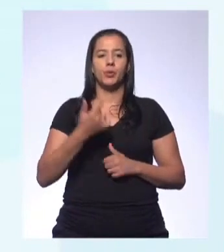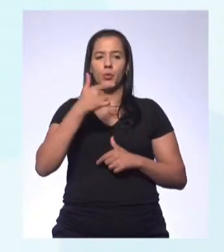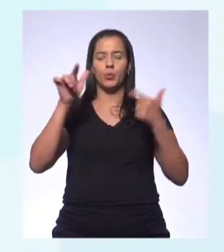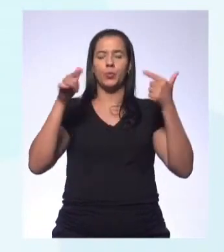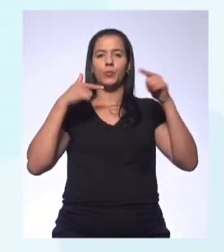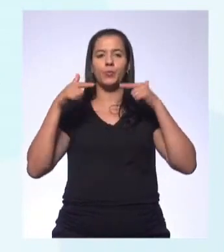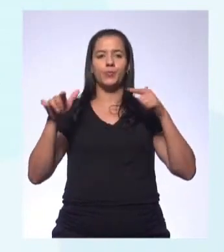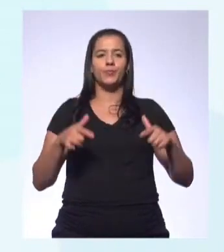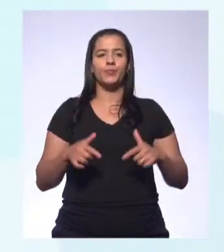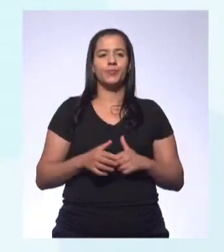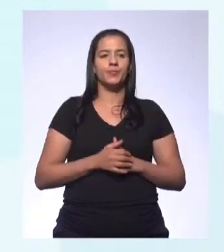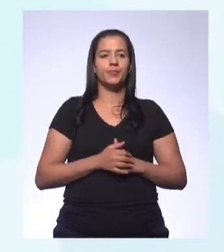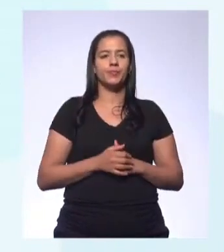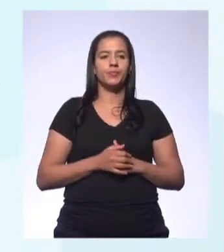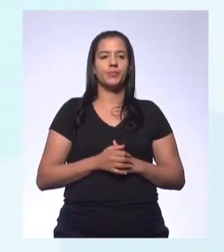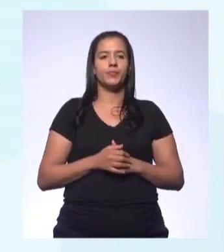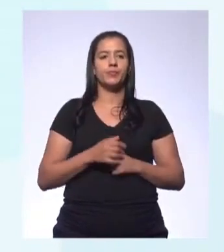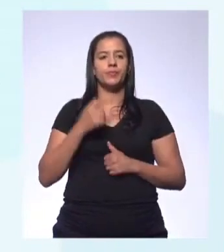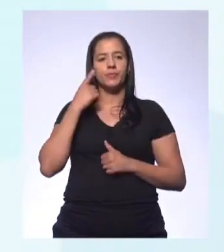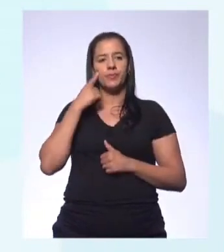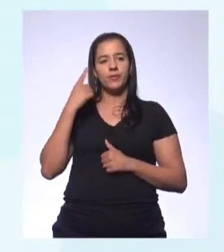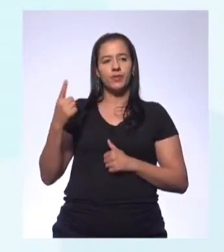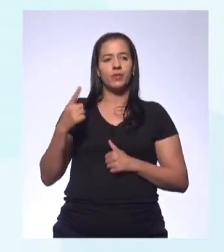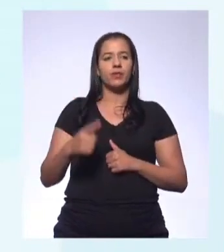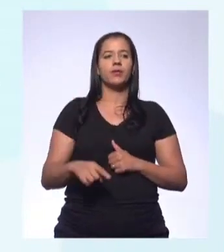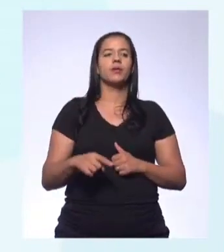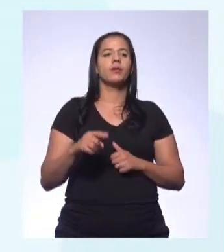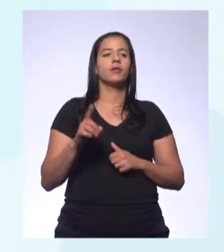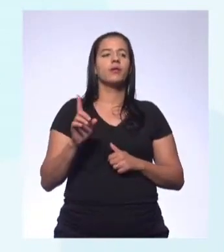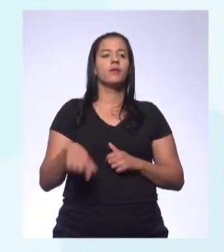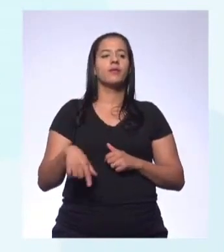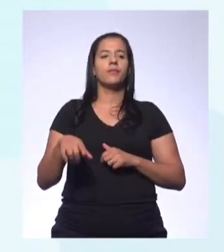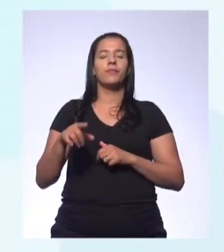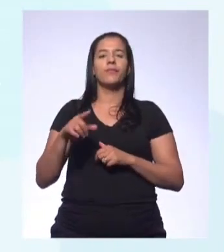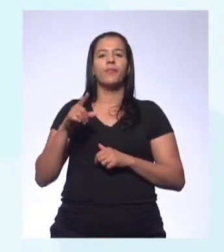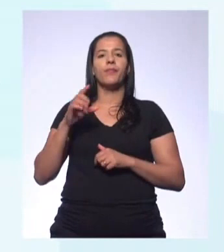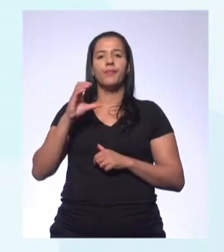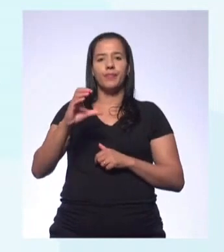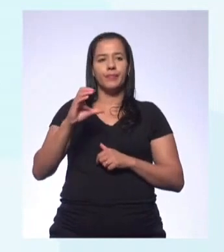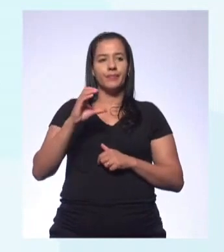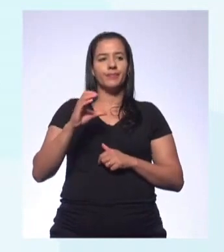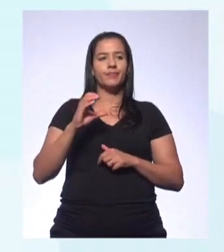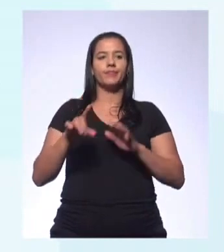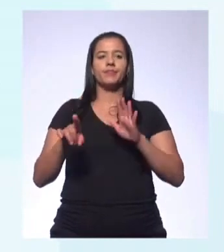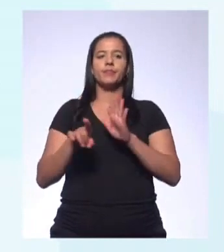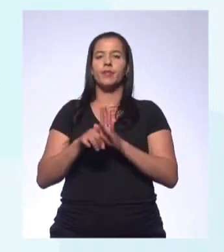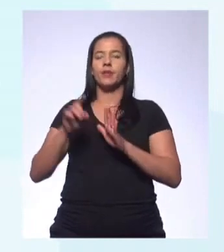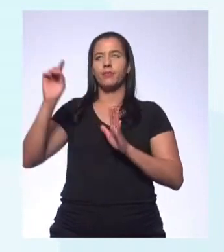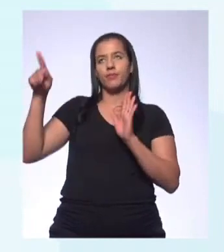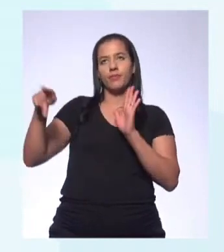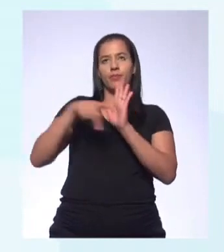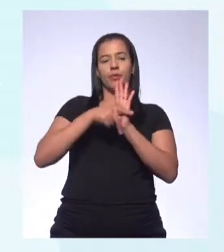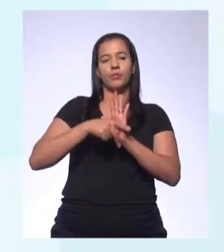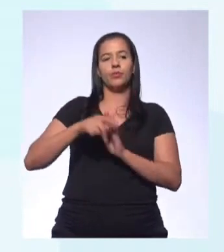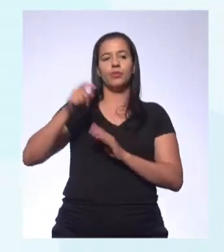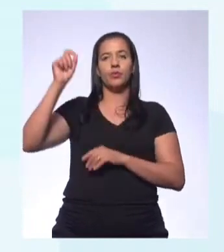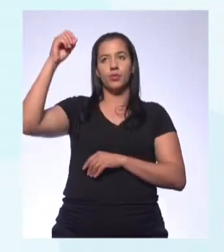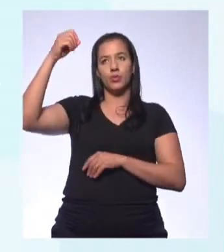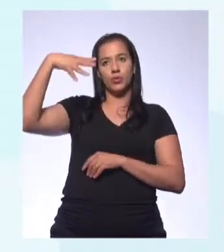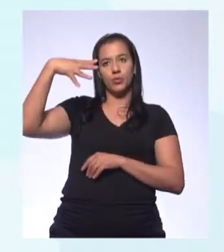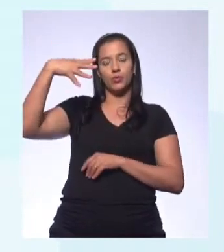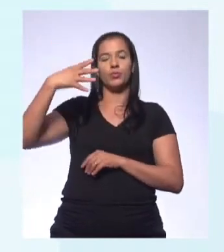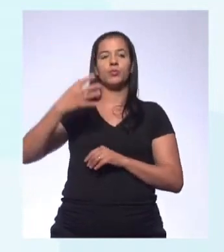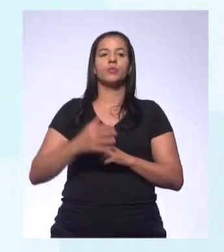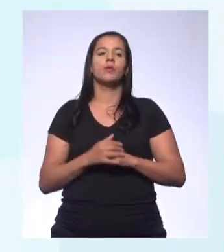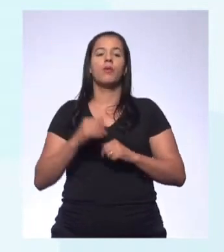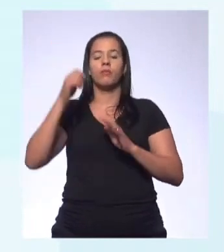aí. E aí nós temos a letra C, que nós temos as reações dependentes da luz, ok? Que para ocorrer